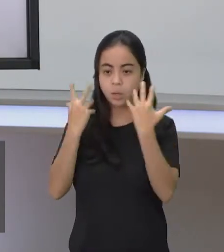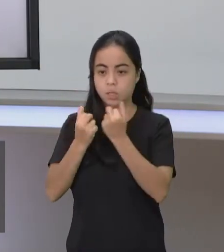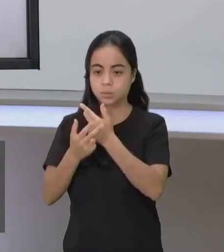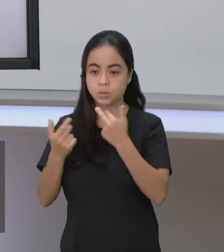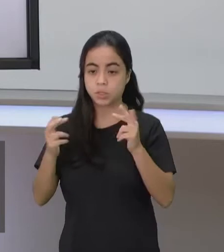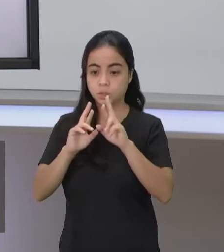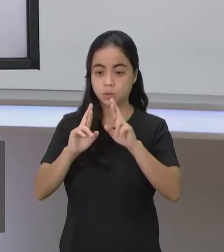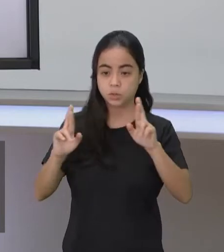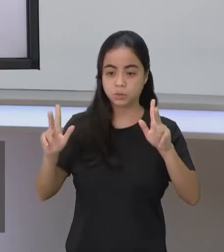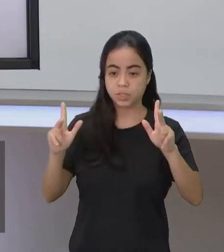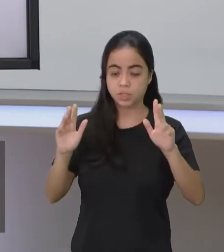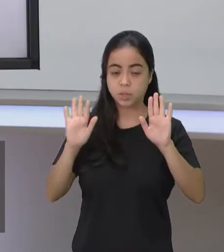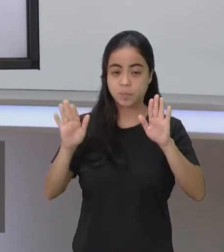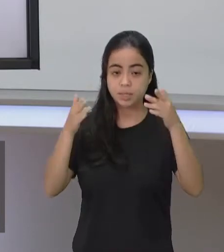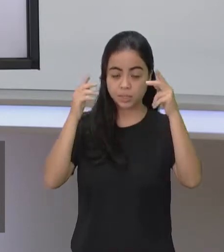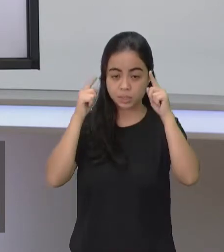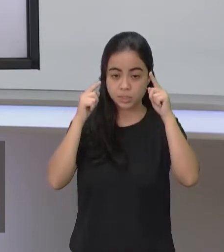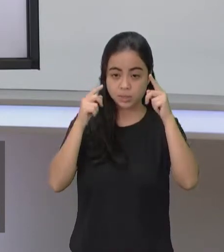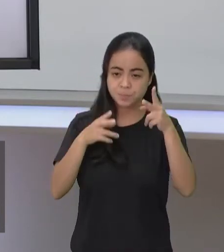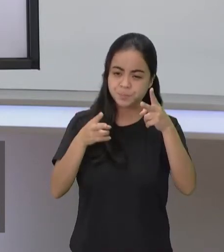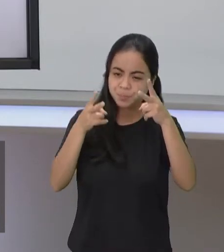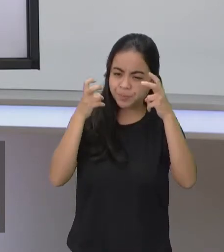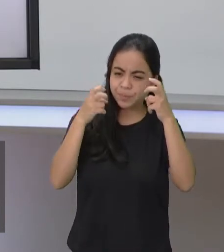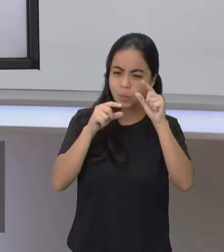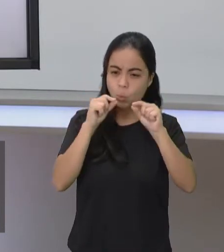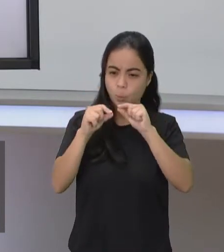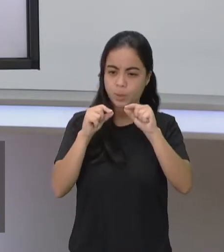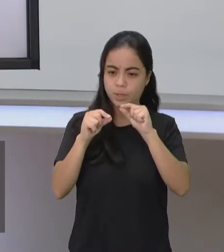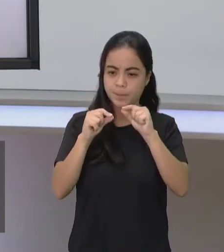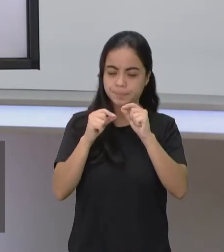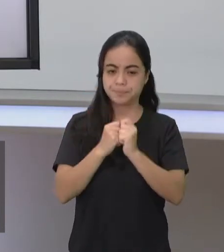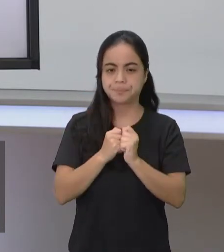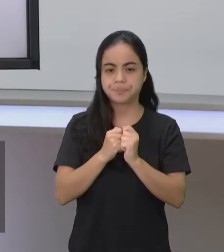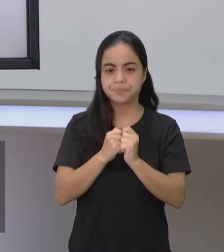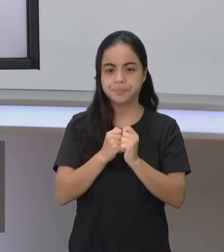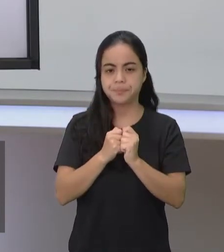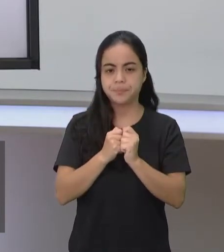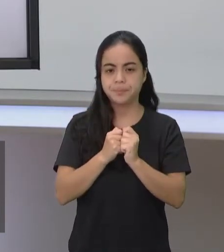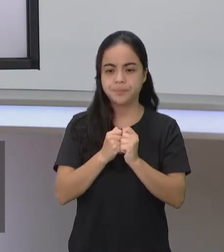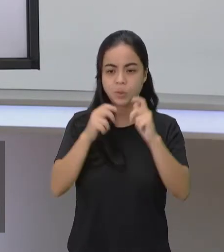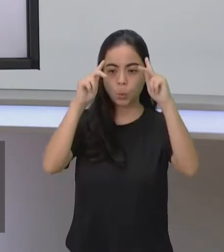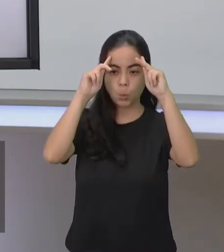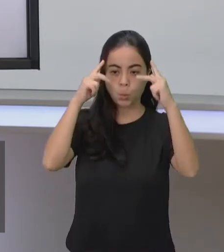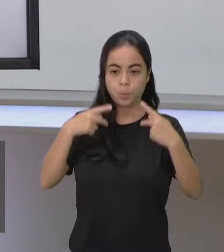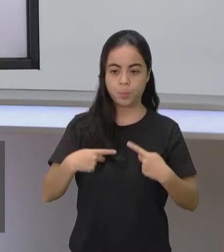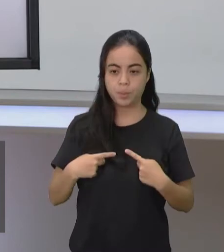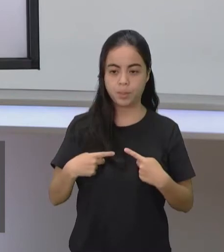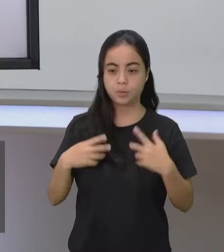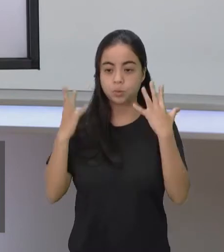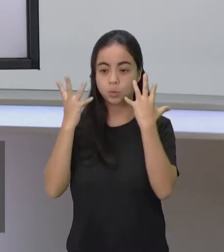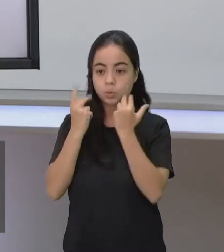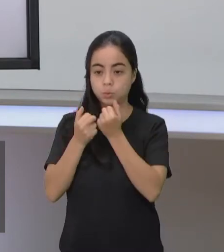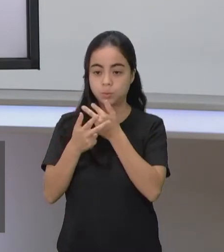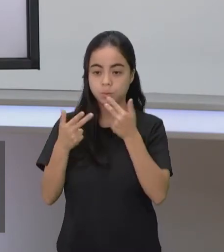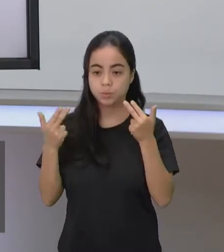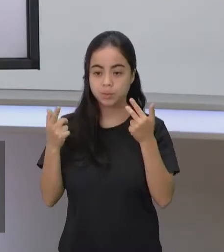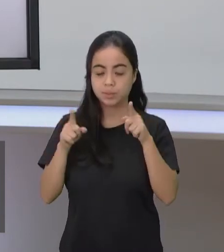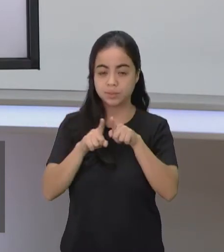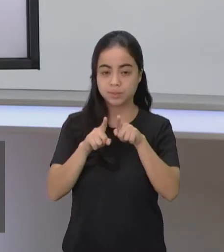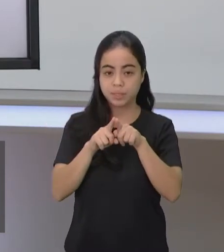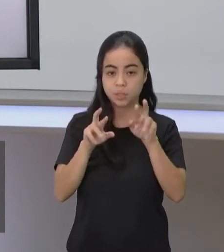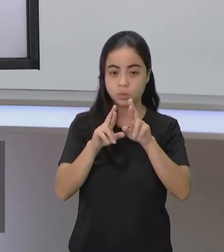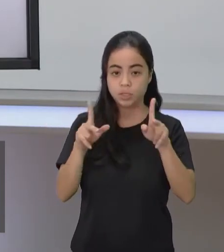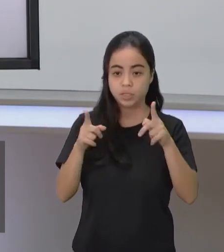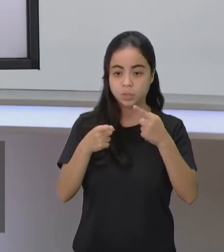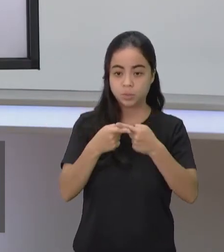que interessa pra gente dessa diferença é realmente essa questão de que humanos e animais, eles também se diferenciam